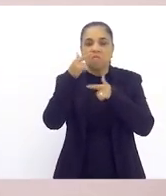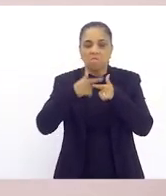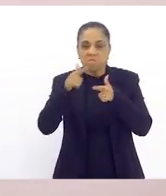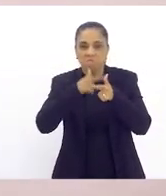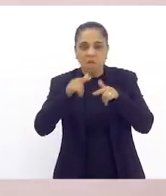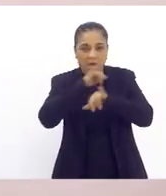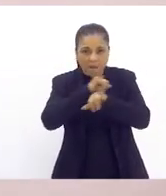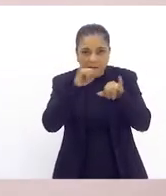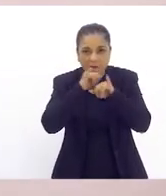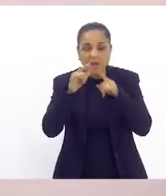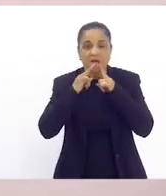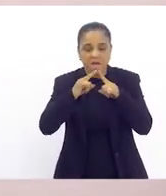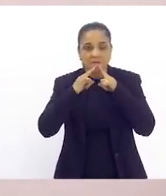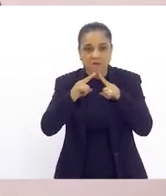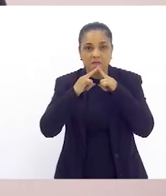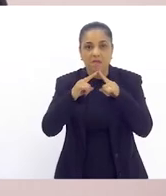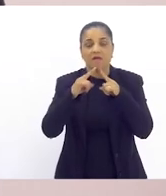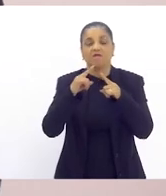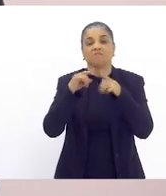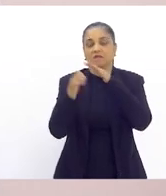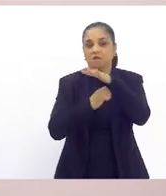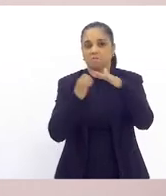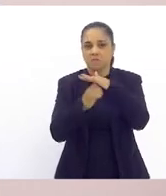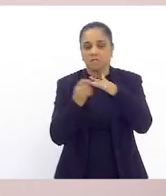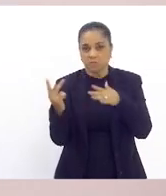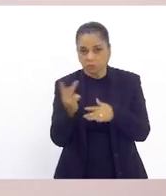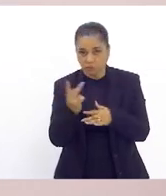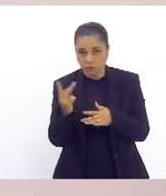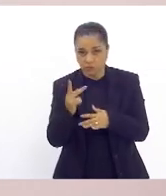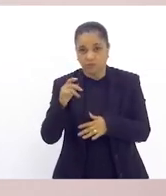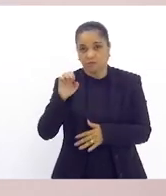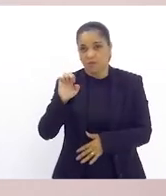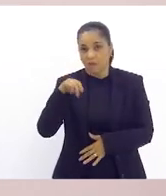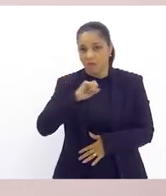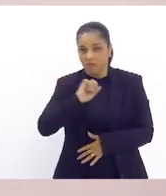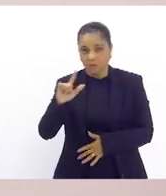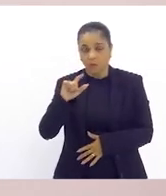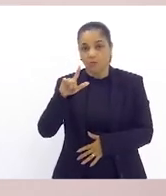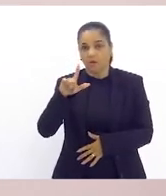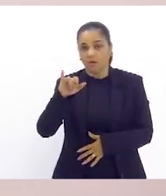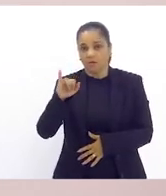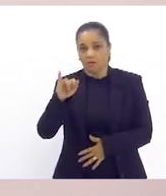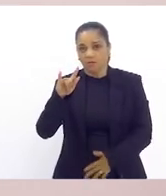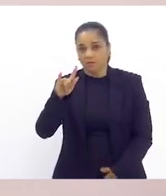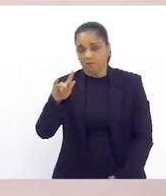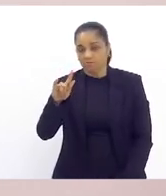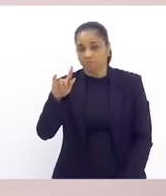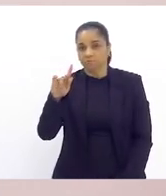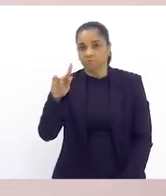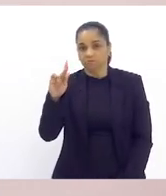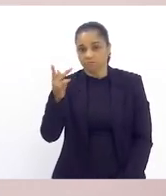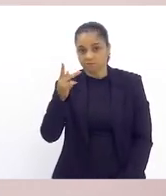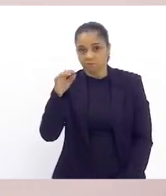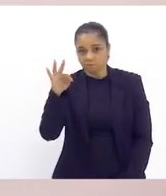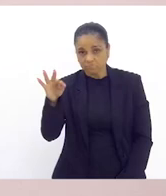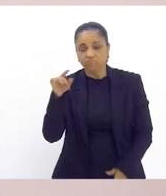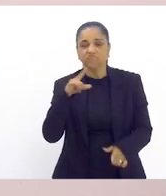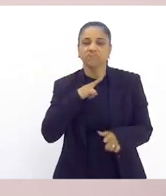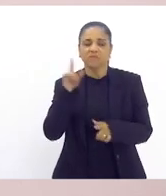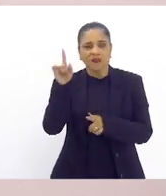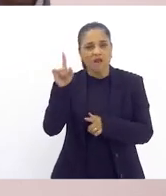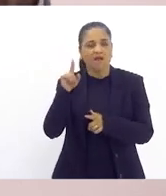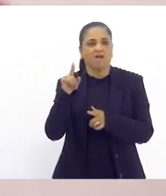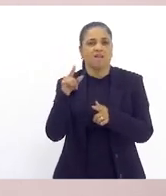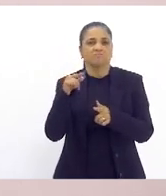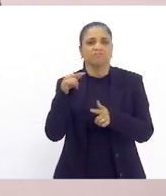Rezende quem fornece a energia para os moradores é a Enio e lá a gente passa um sufoco danado